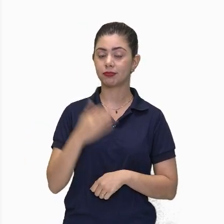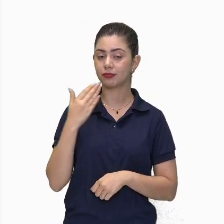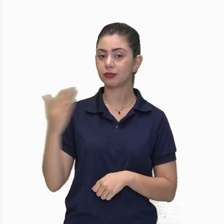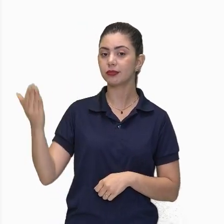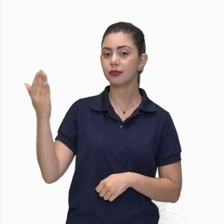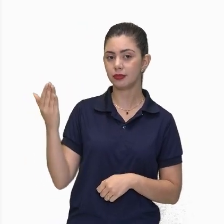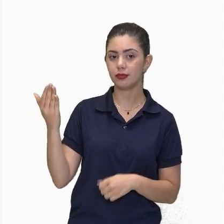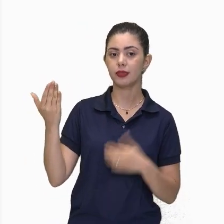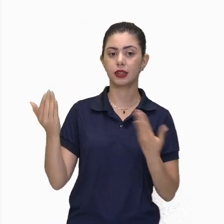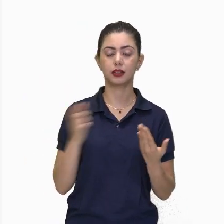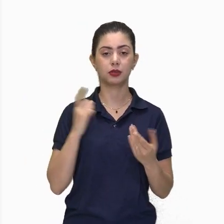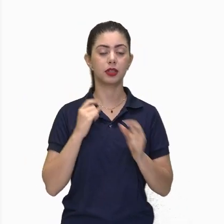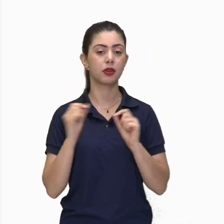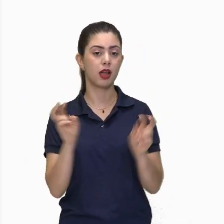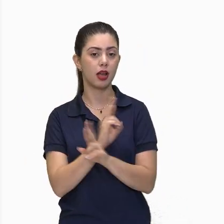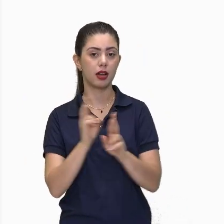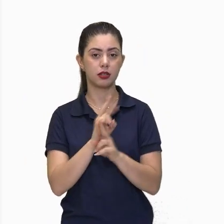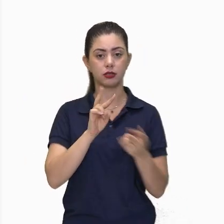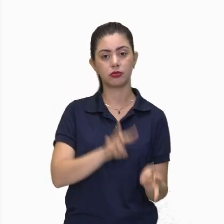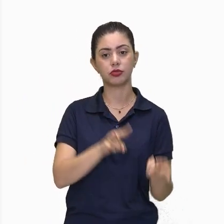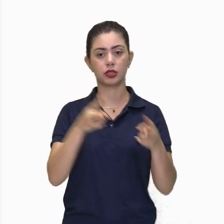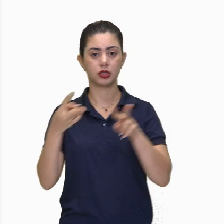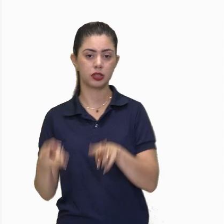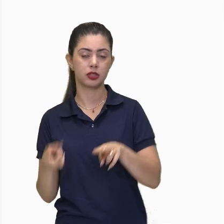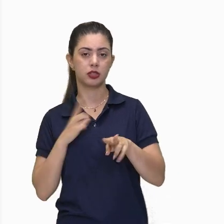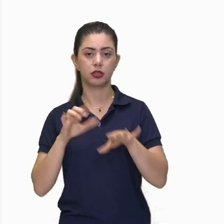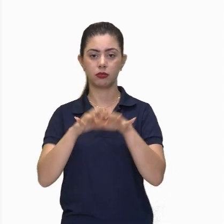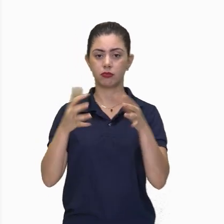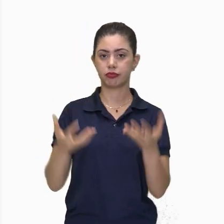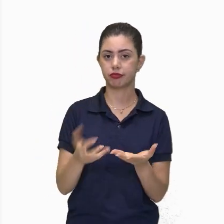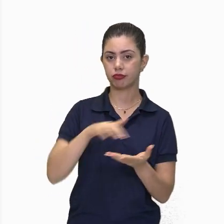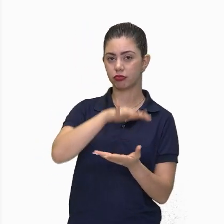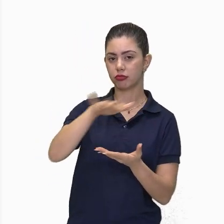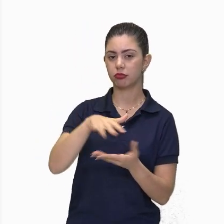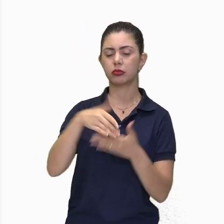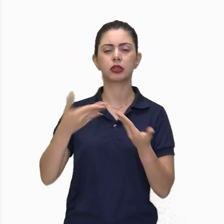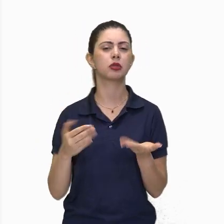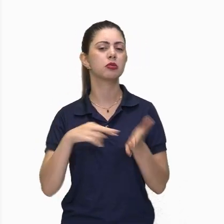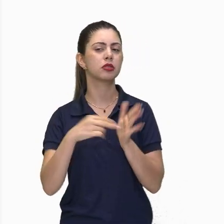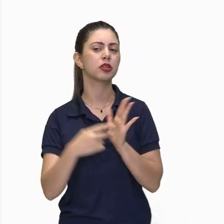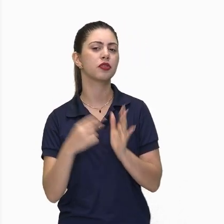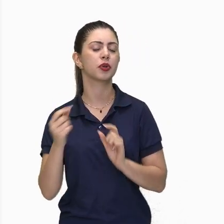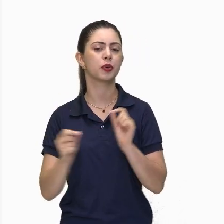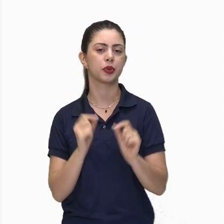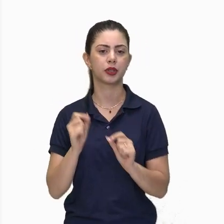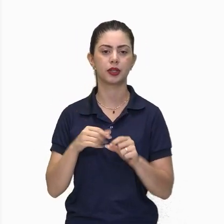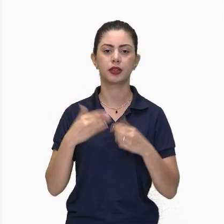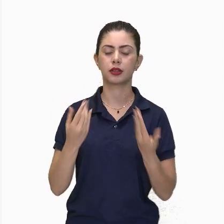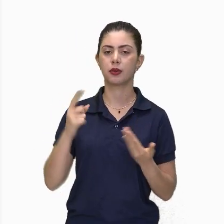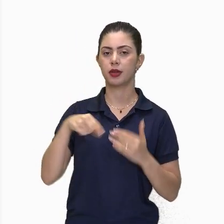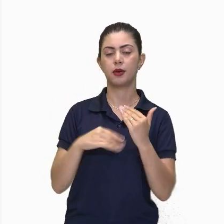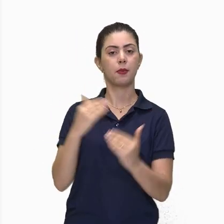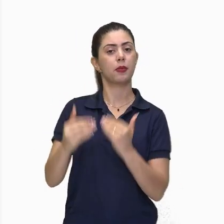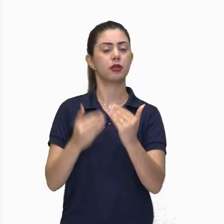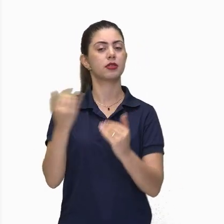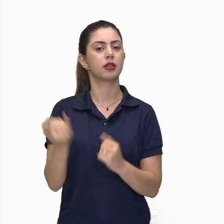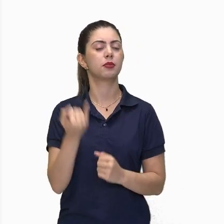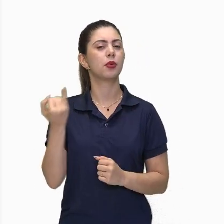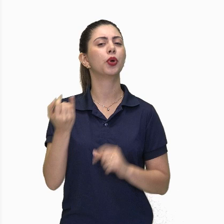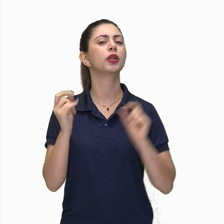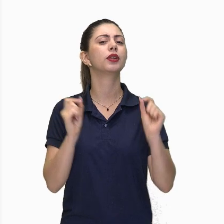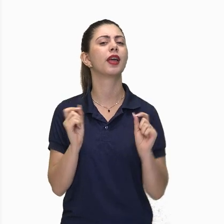e matéria nos ecossistemas. O que significa, né? É um processo fundamental para o